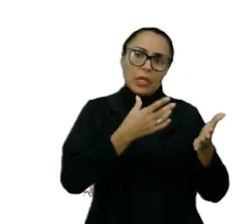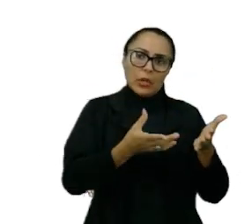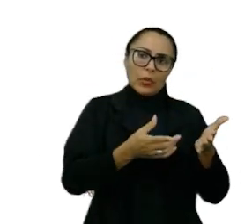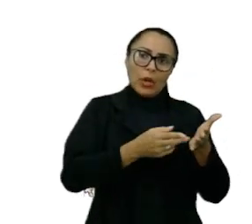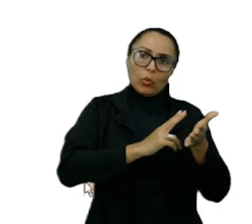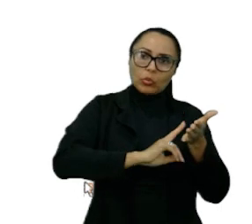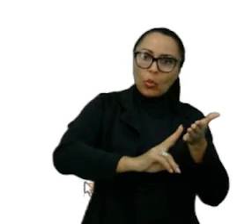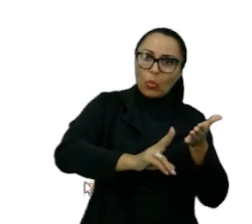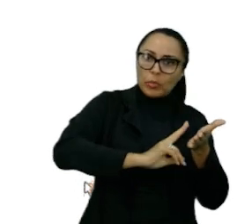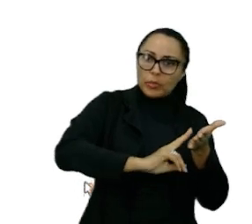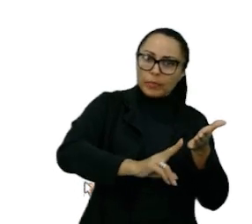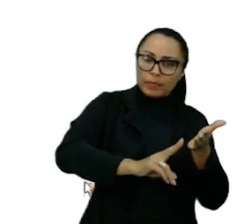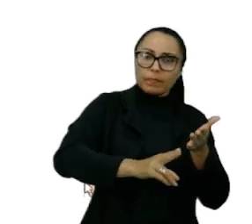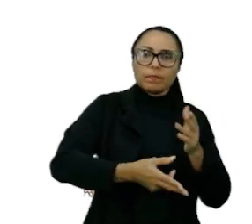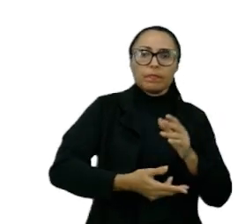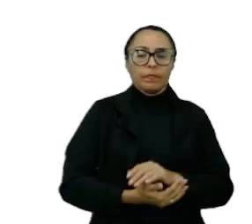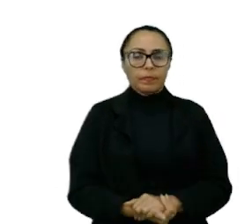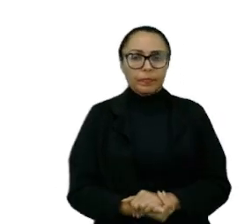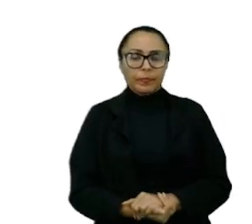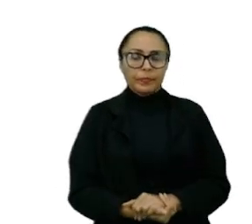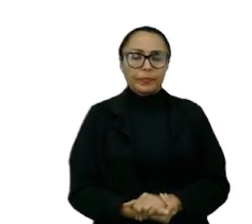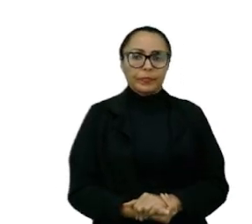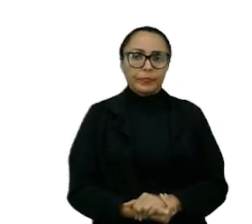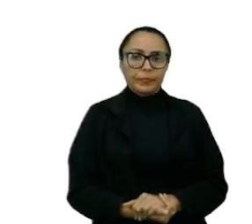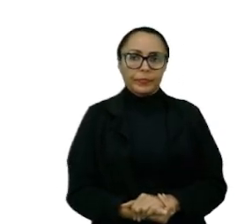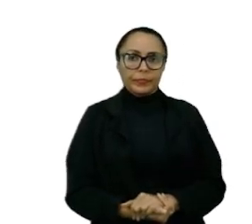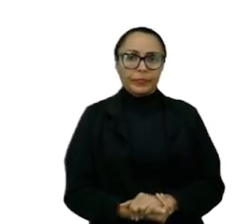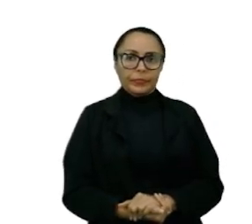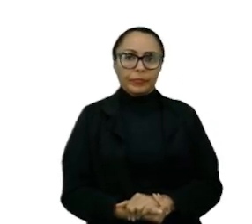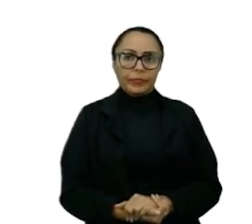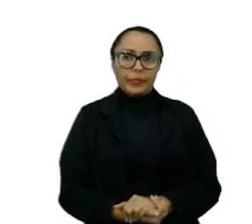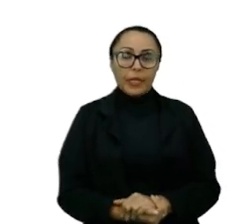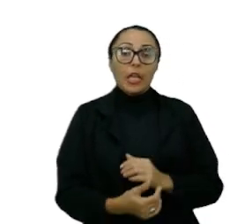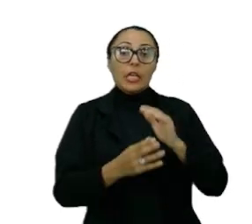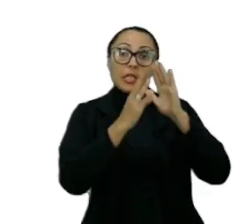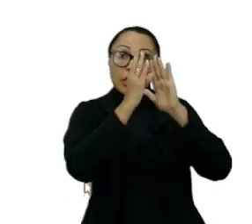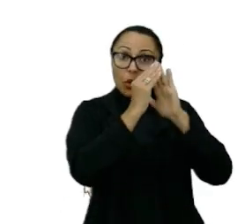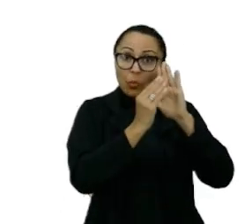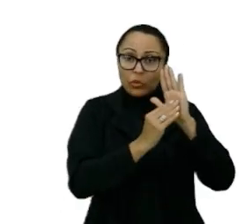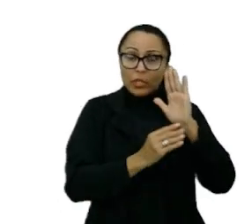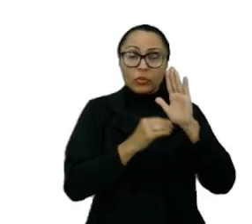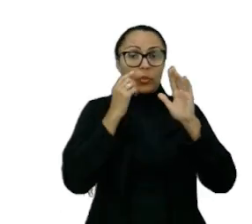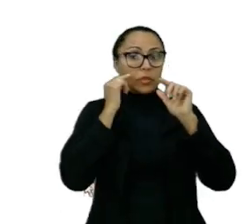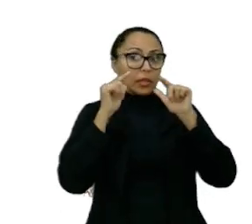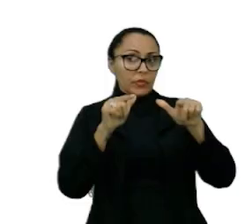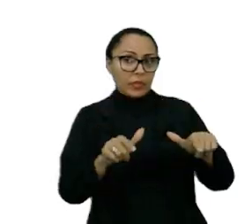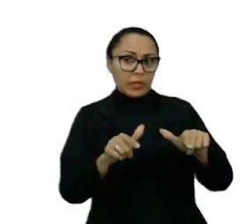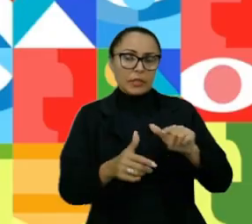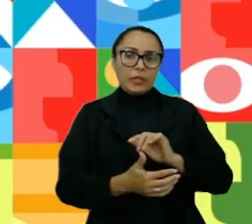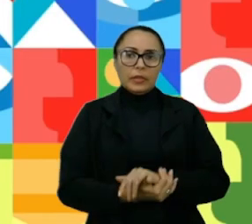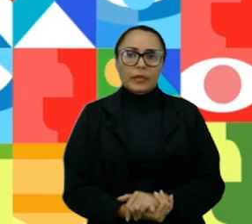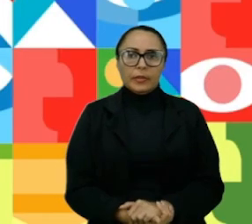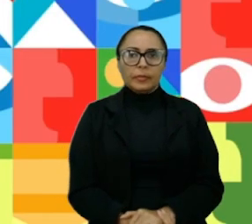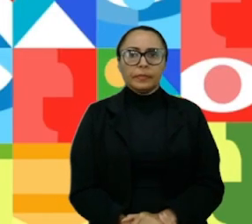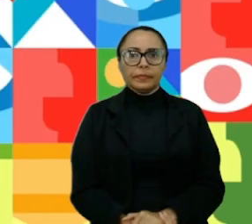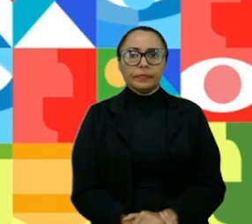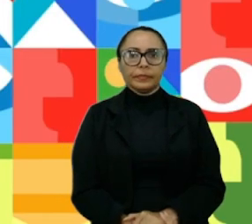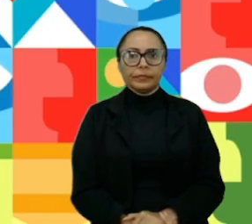gerente responsável. Então, esse é um modelo de uma certificação.